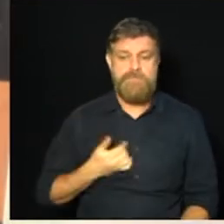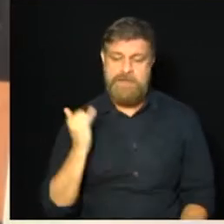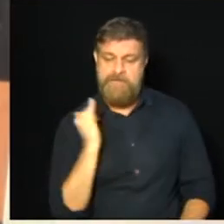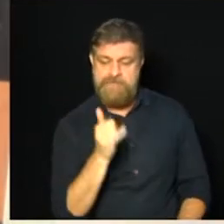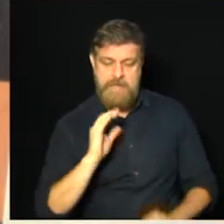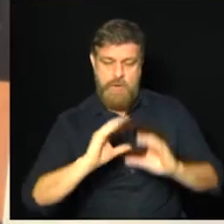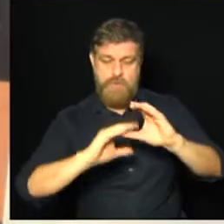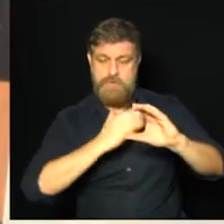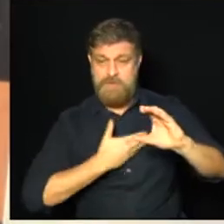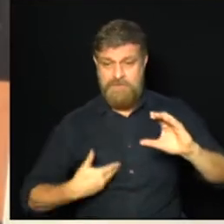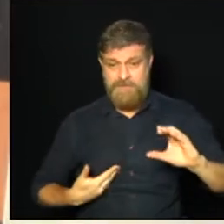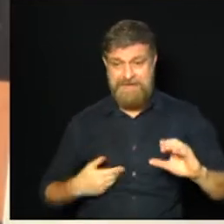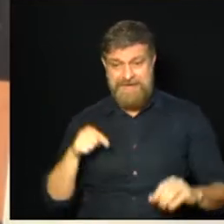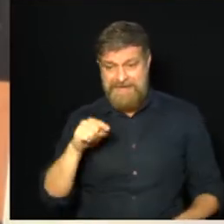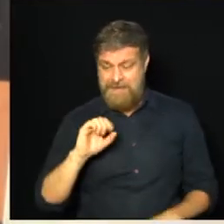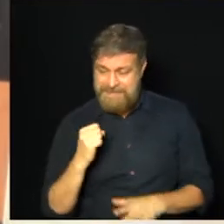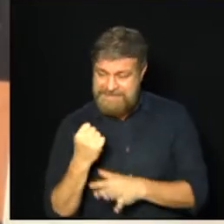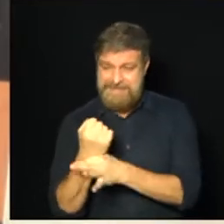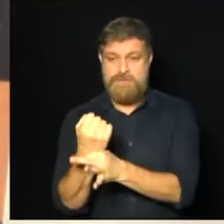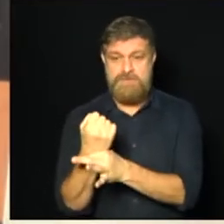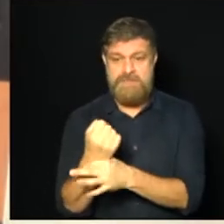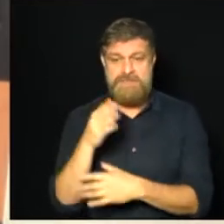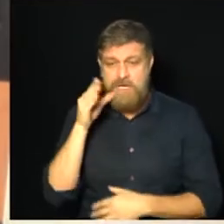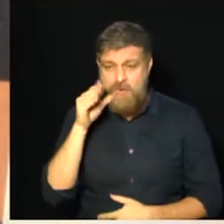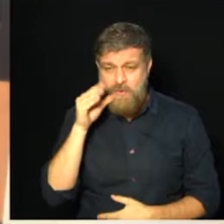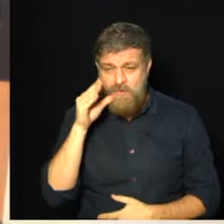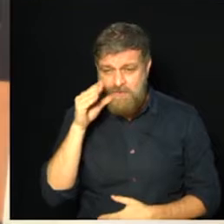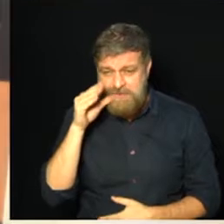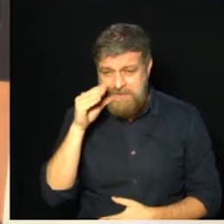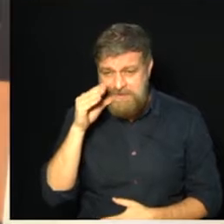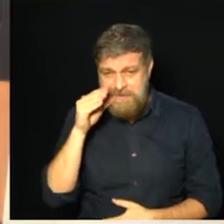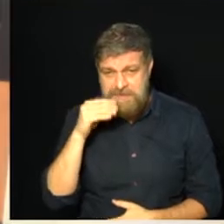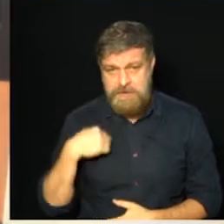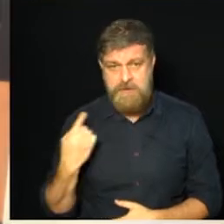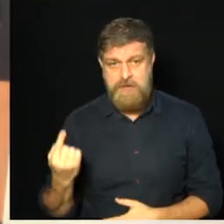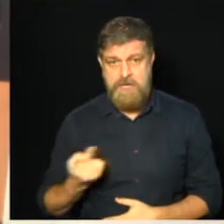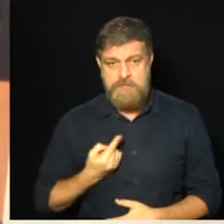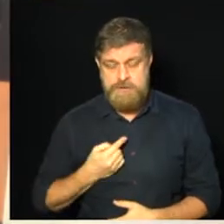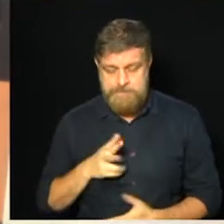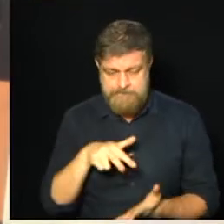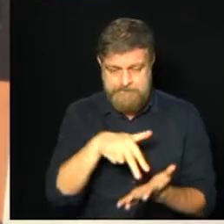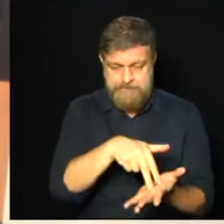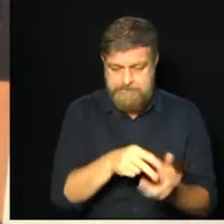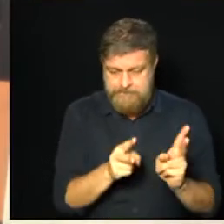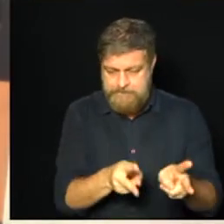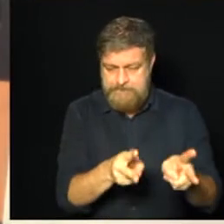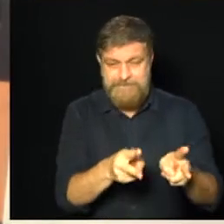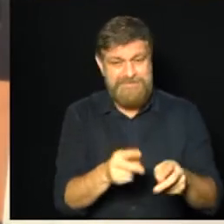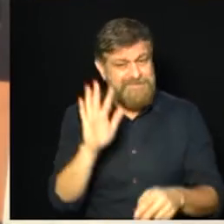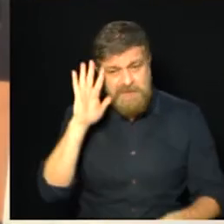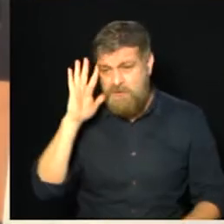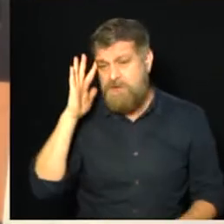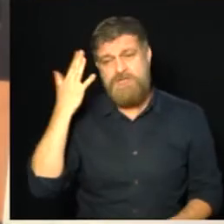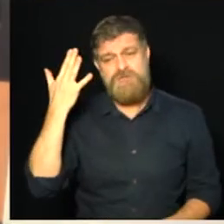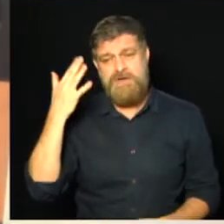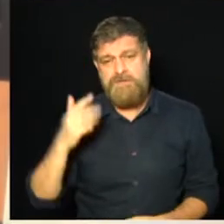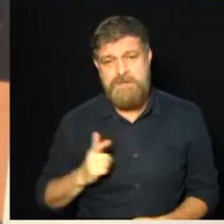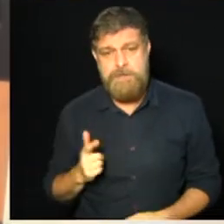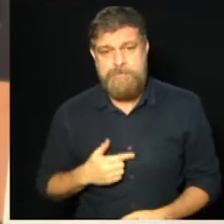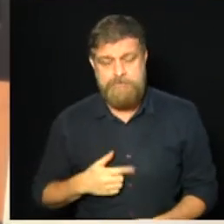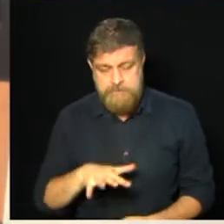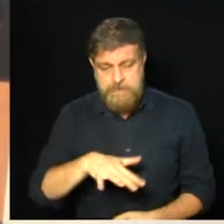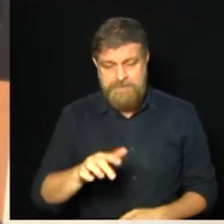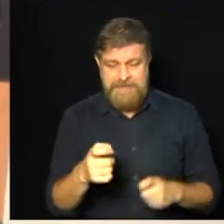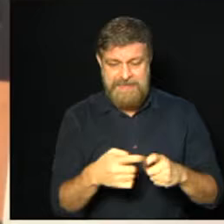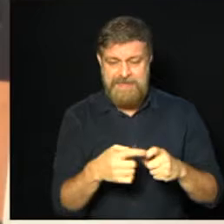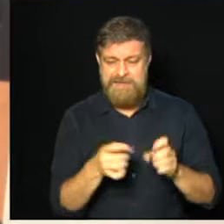público, que eu acho que é uma garantia que tem para o funcionário, ajuda a gente a tentar fixar, ele não resolve. A evasão na área